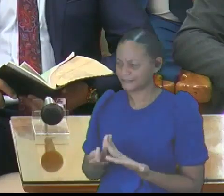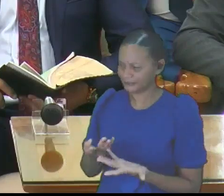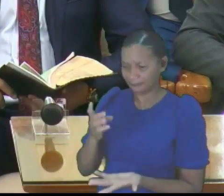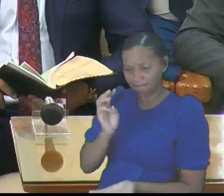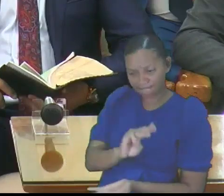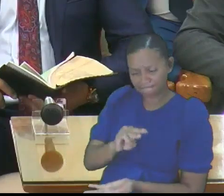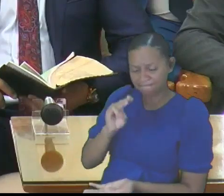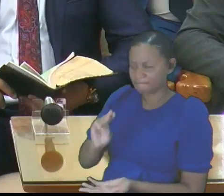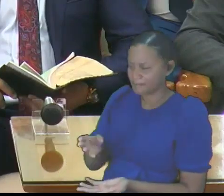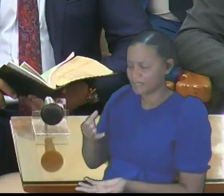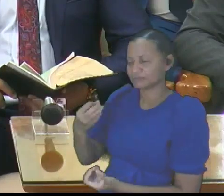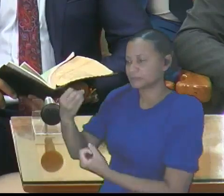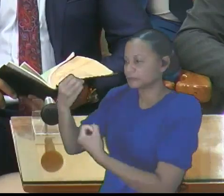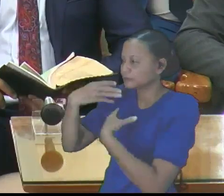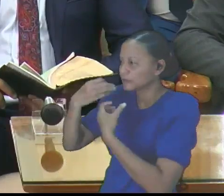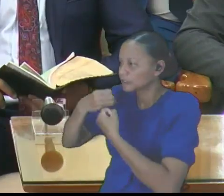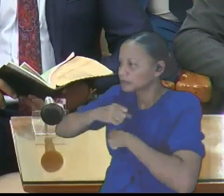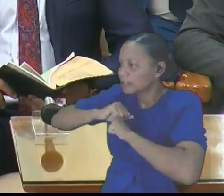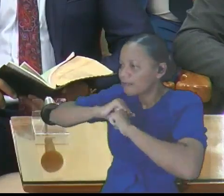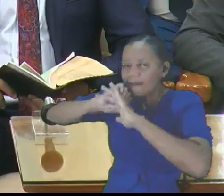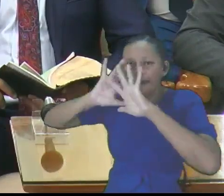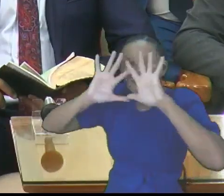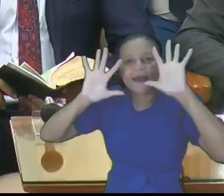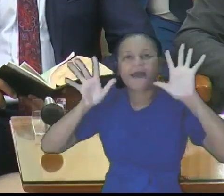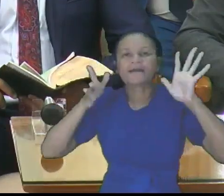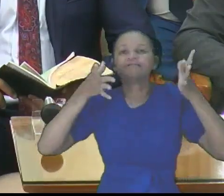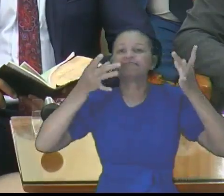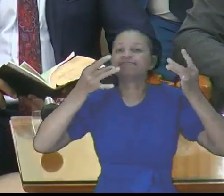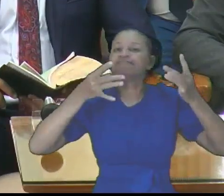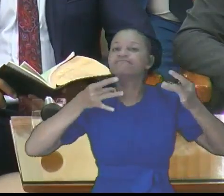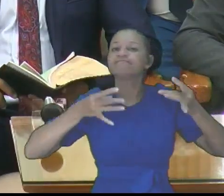receber esclarecimento.